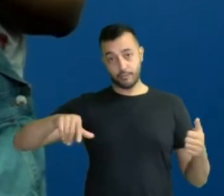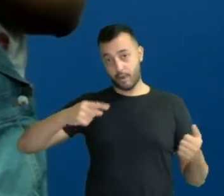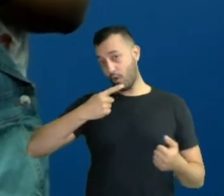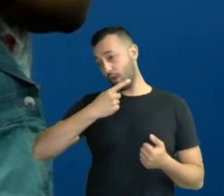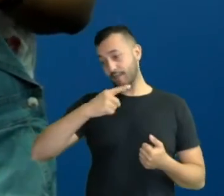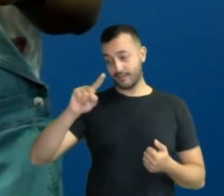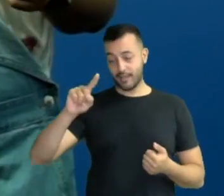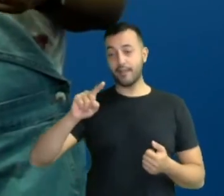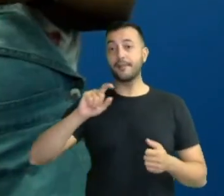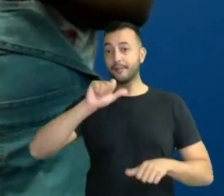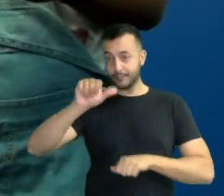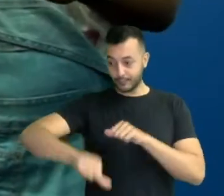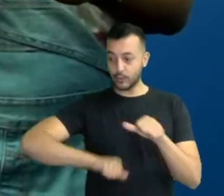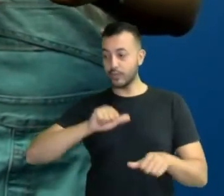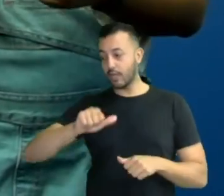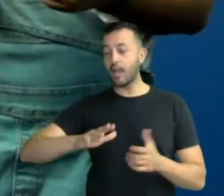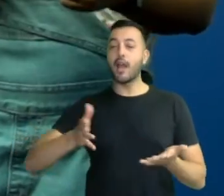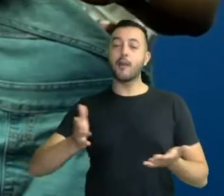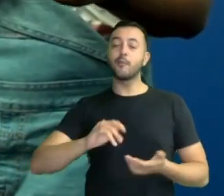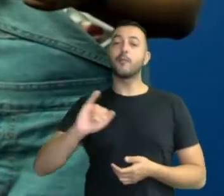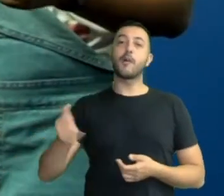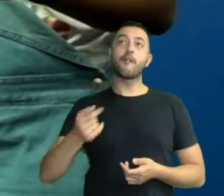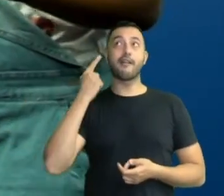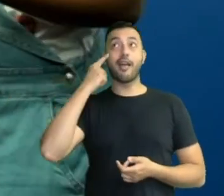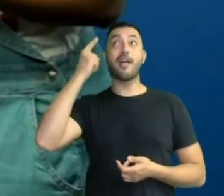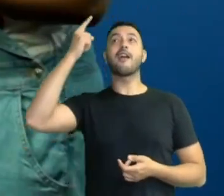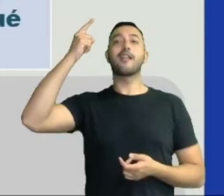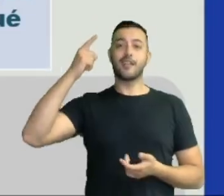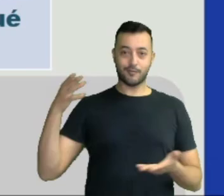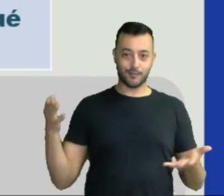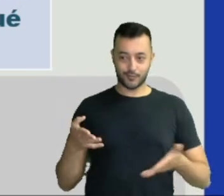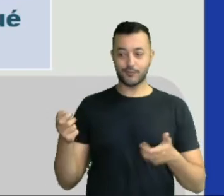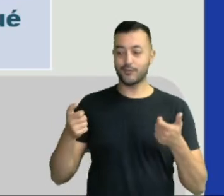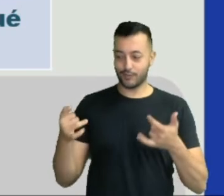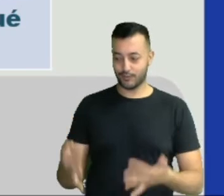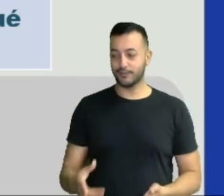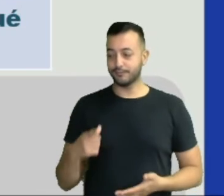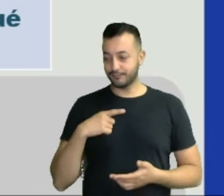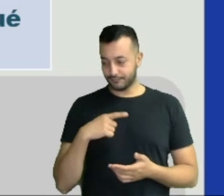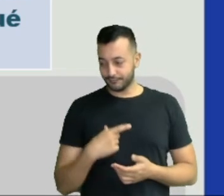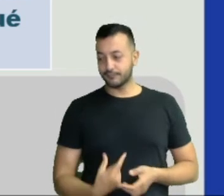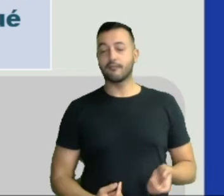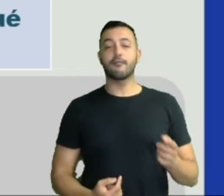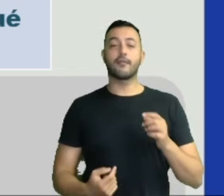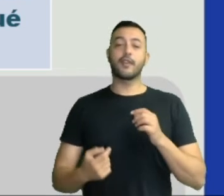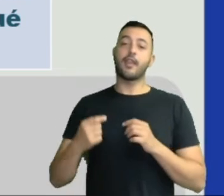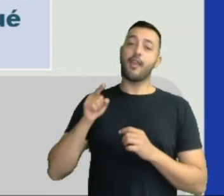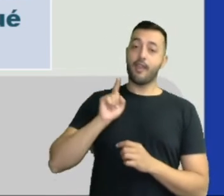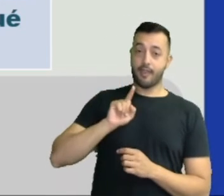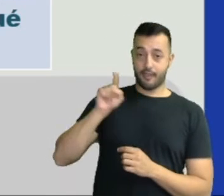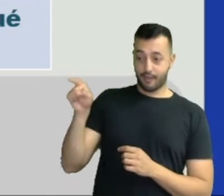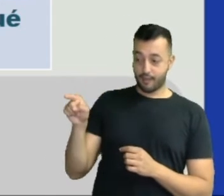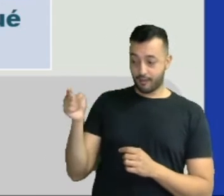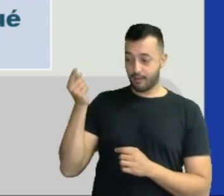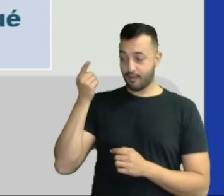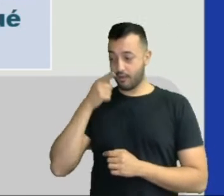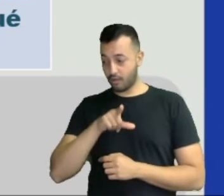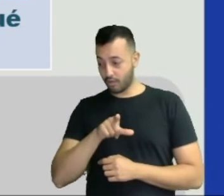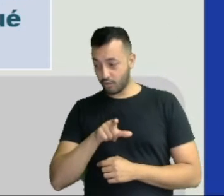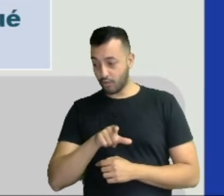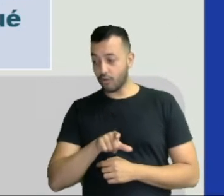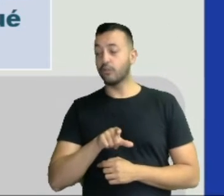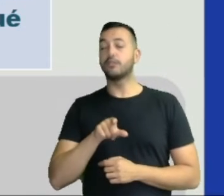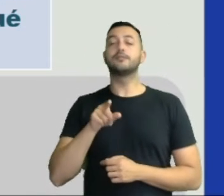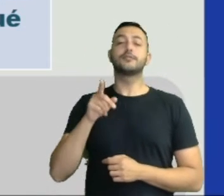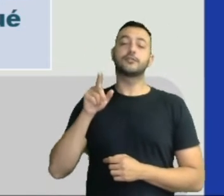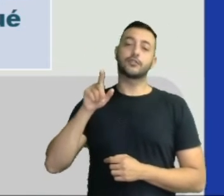a diferença. Então, vamos aproveitar para a gente revisar isso. Né? A gente tem aqui, ó, ele ganhou ele.